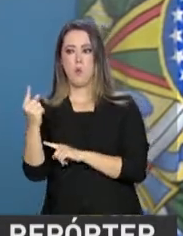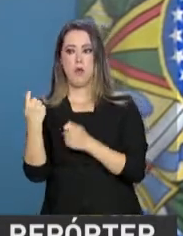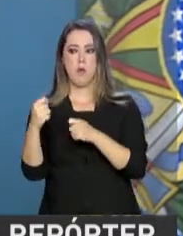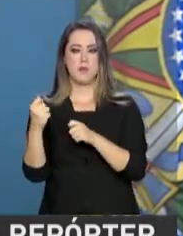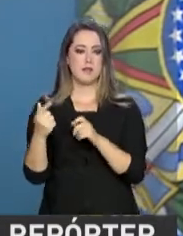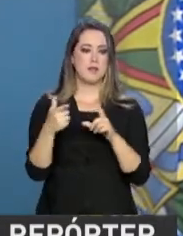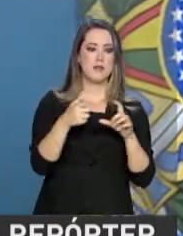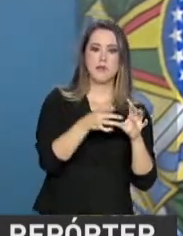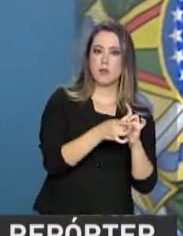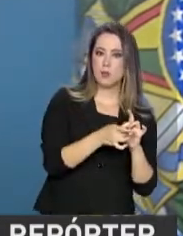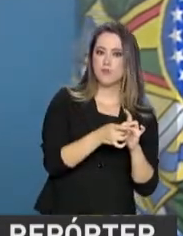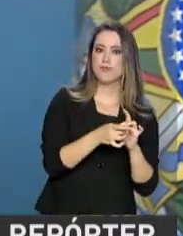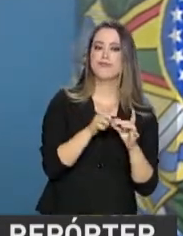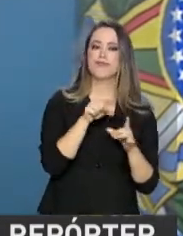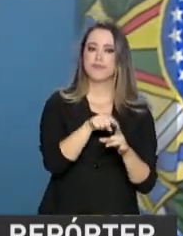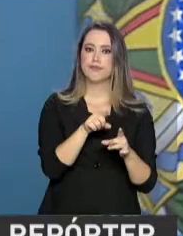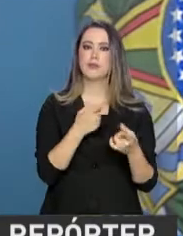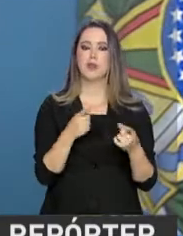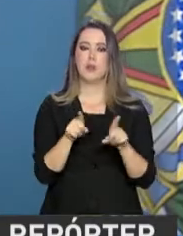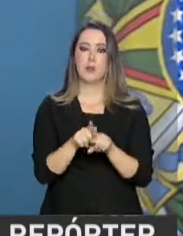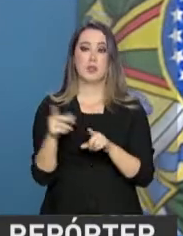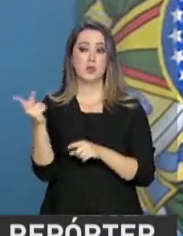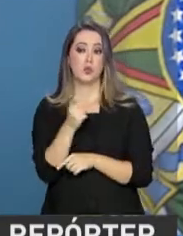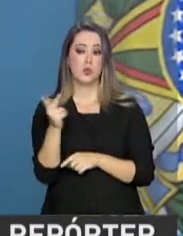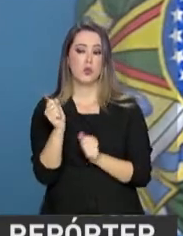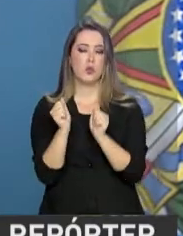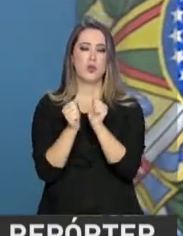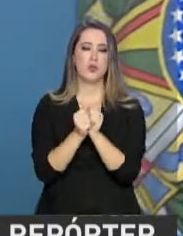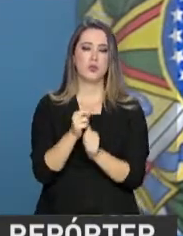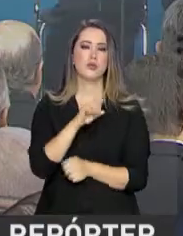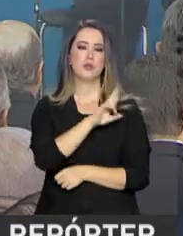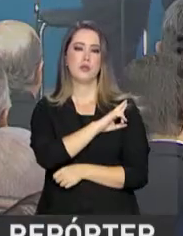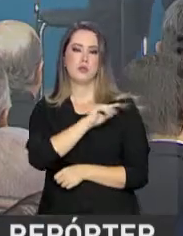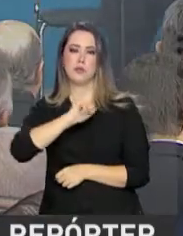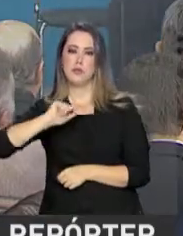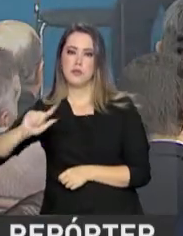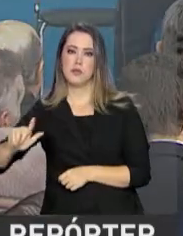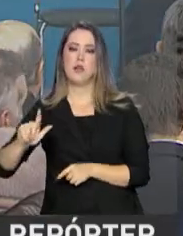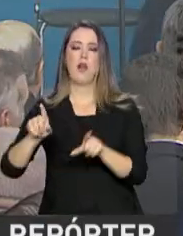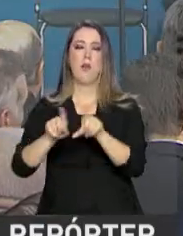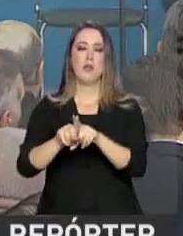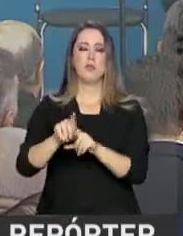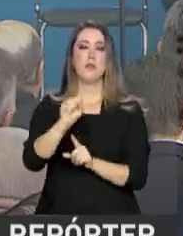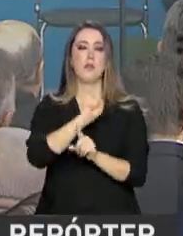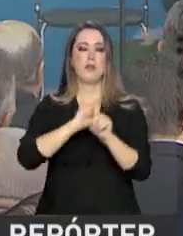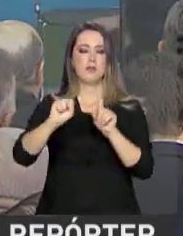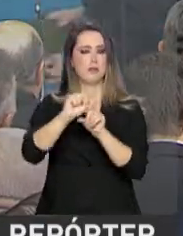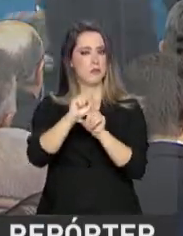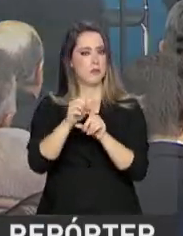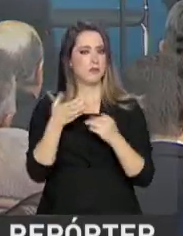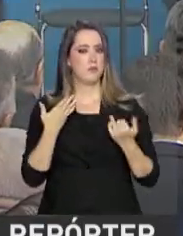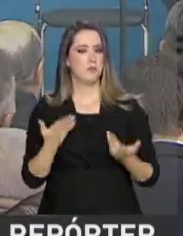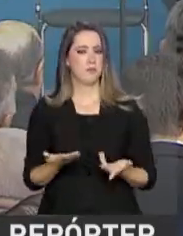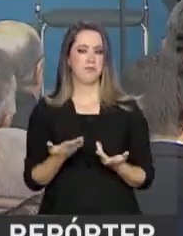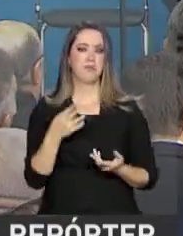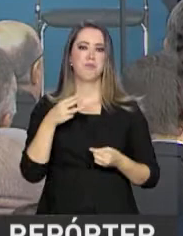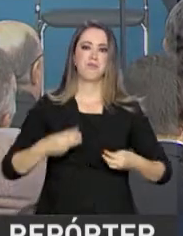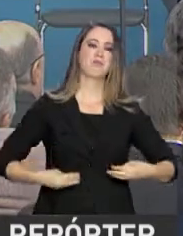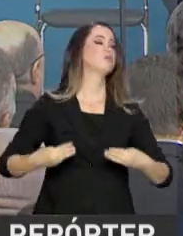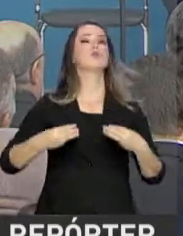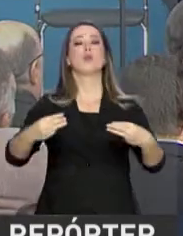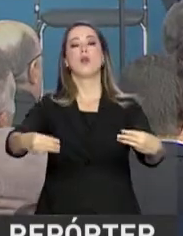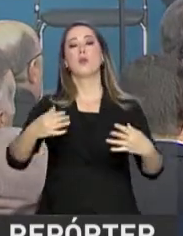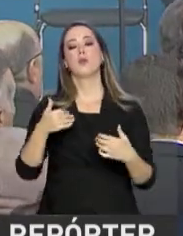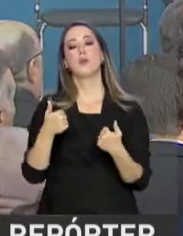benefícios sociais sem ter responsabilidade fiscal no país. No Ministério dos Transportes, Portos e Aviação